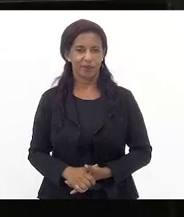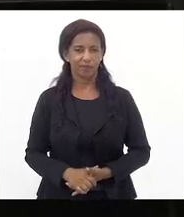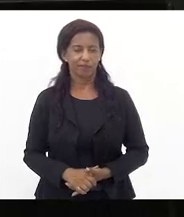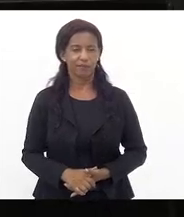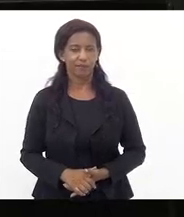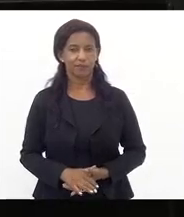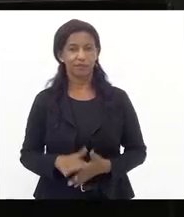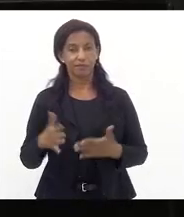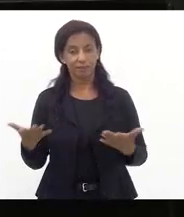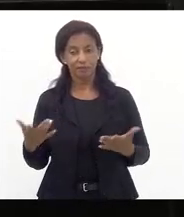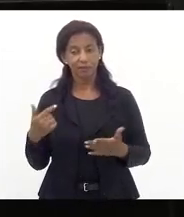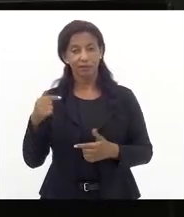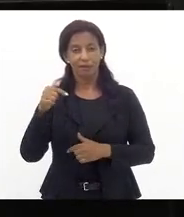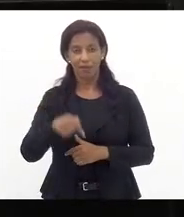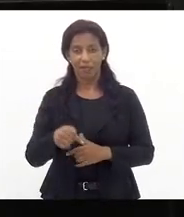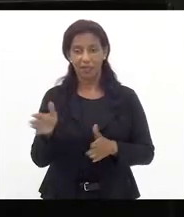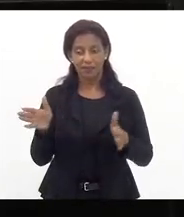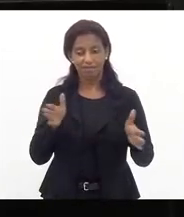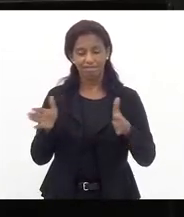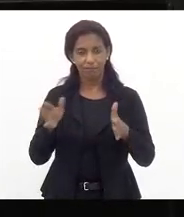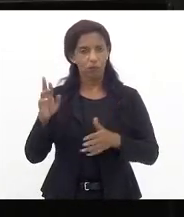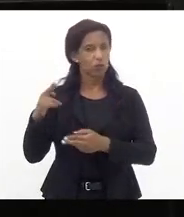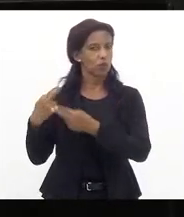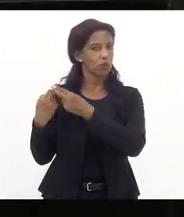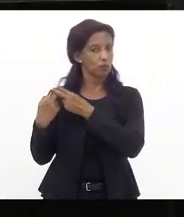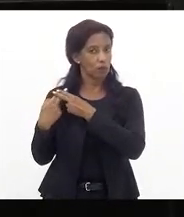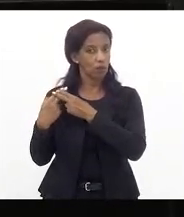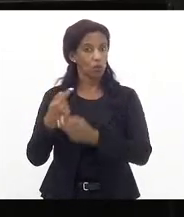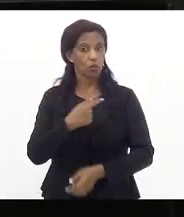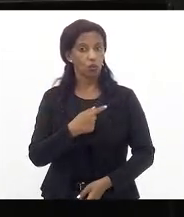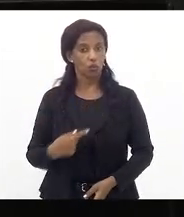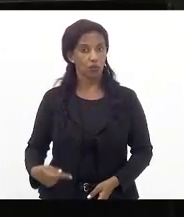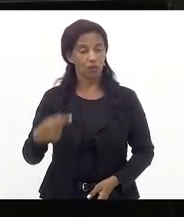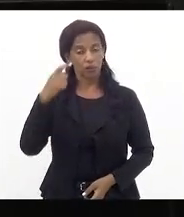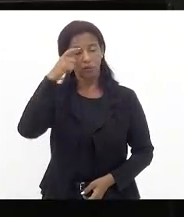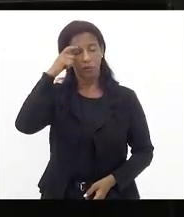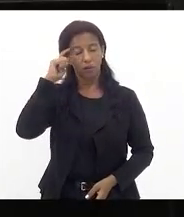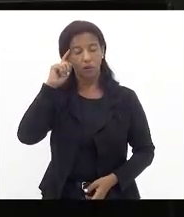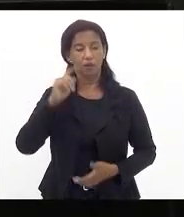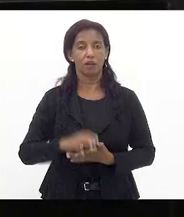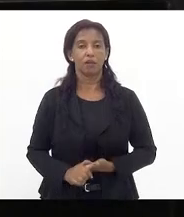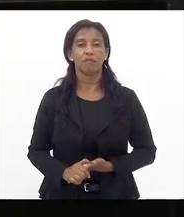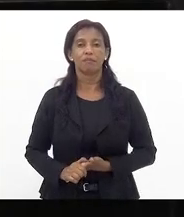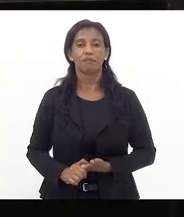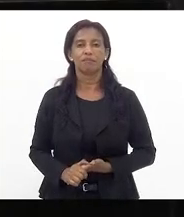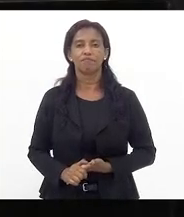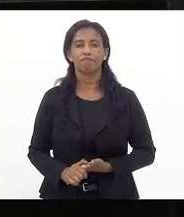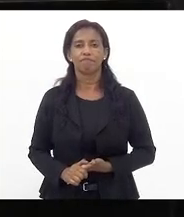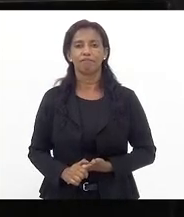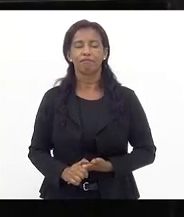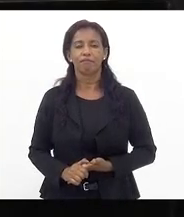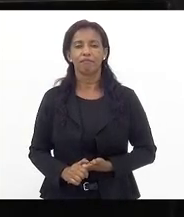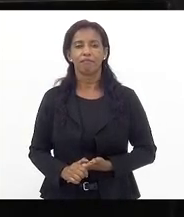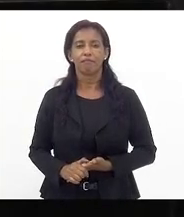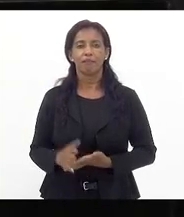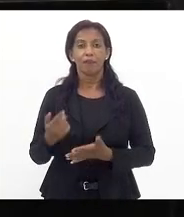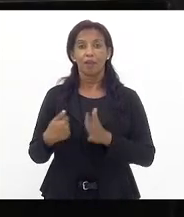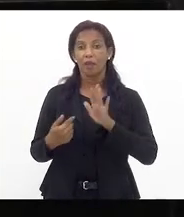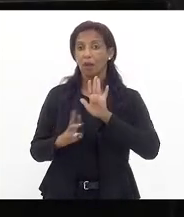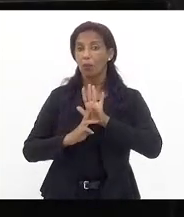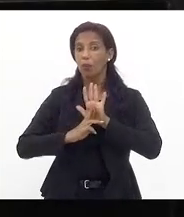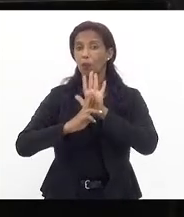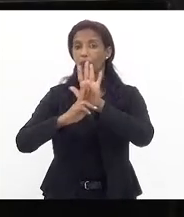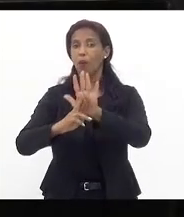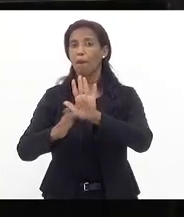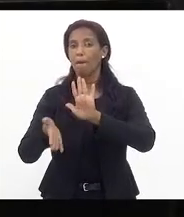Então, é nestes termos, com responsabilidade, que o governador Cláudio Castro, sem subserviência, apresenta